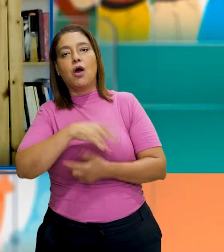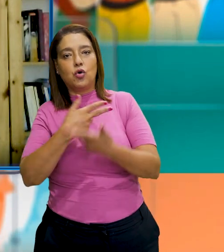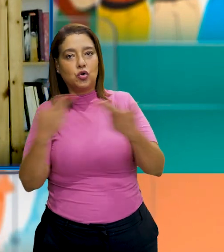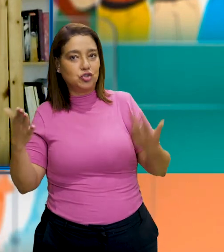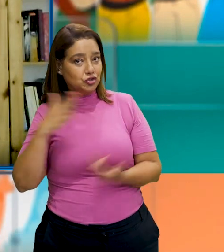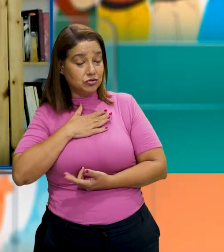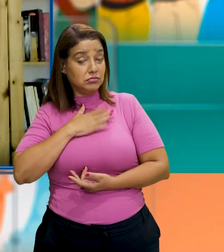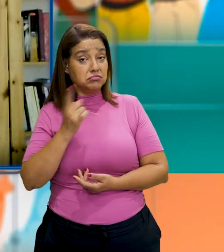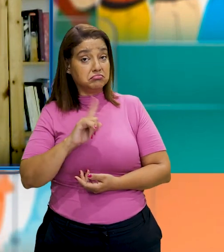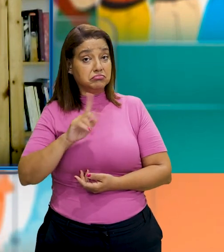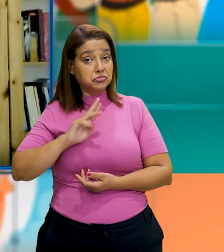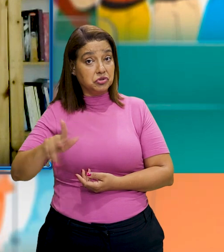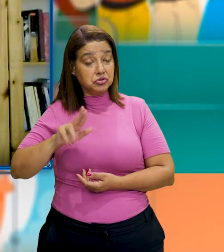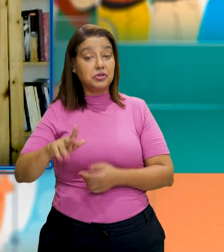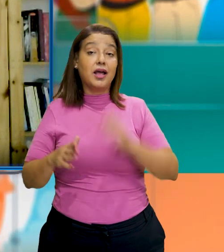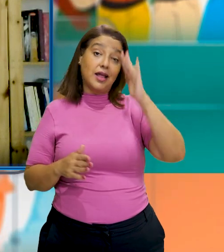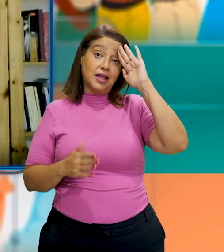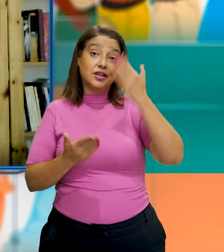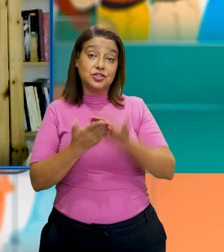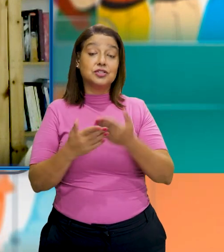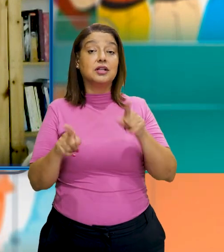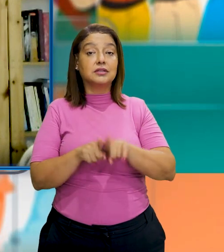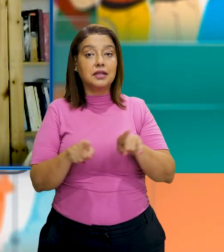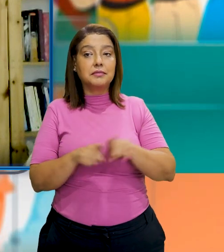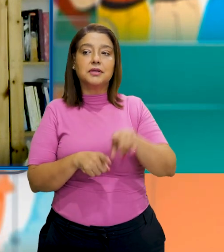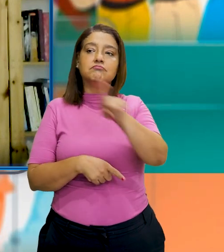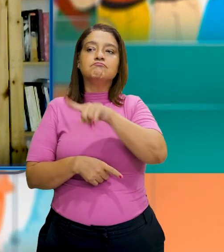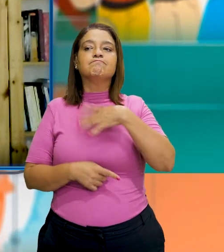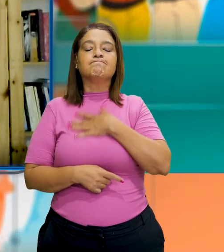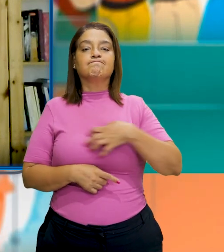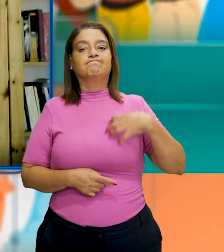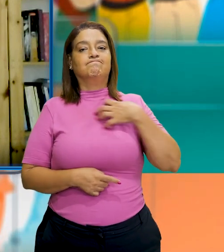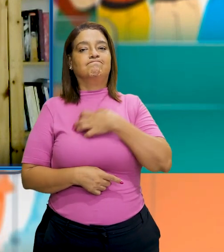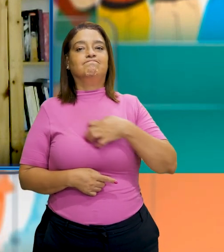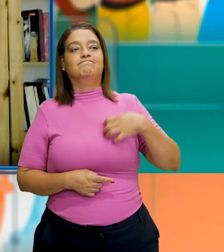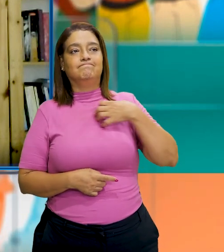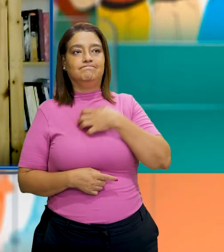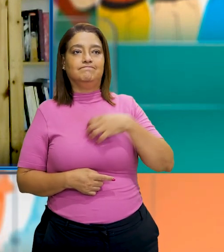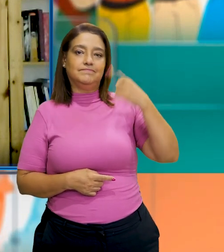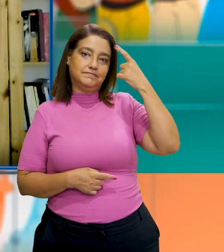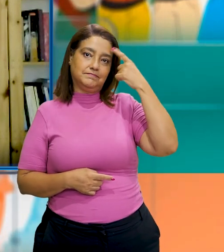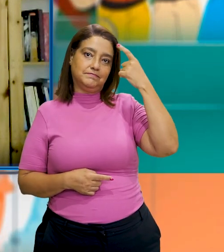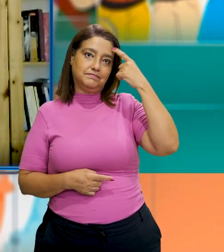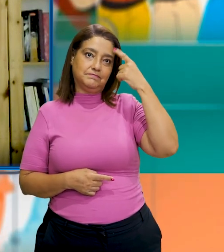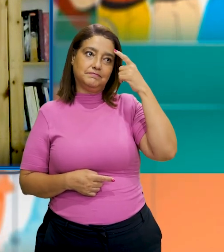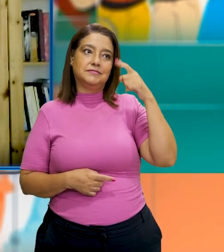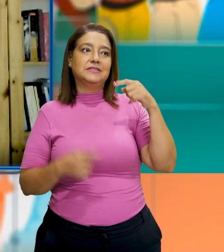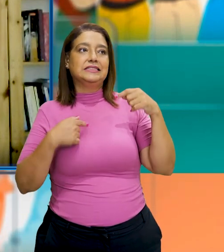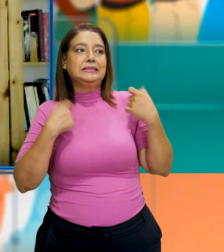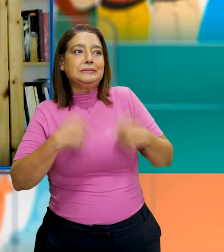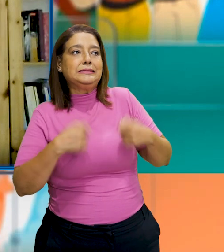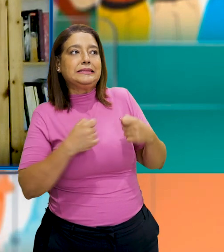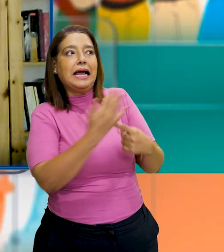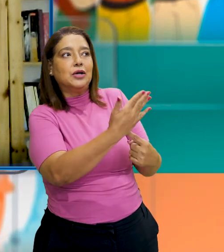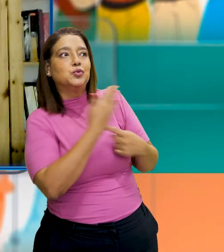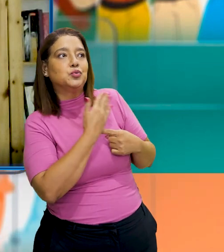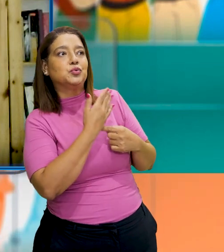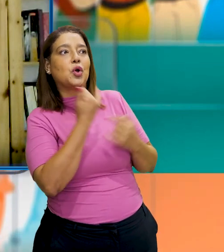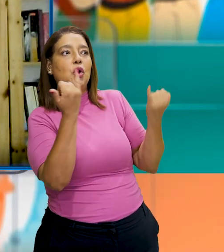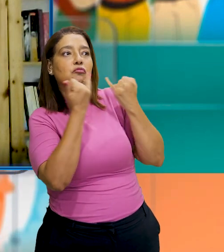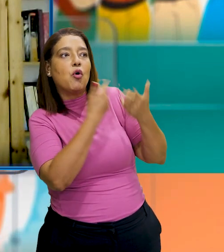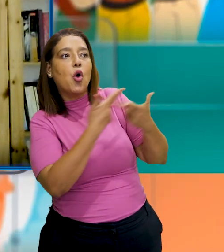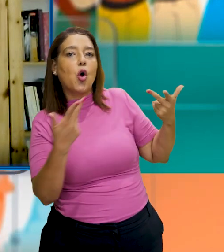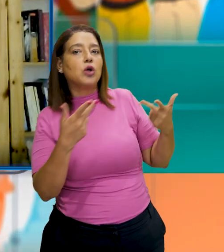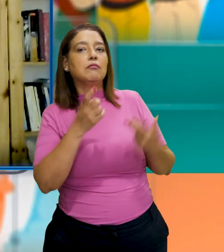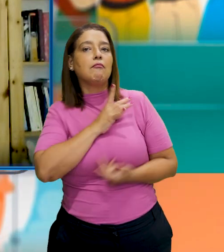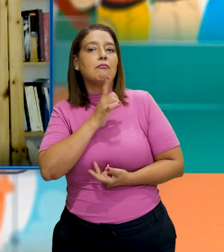dela por isso. Também acreditam que os outros não vão ficar ressentidos nem humilhá-la quando elas pedirem ajuda ou